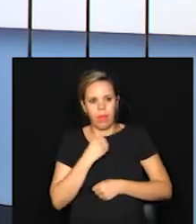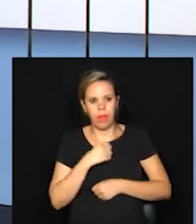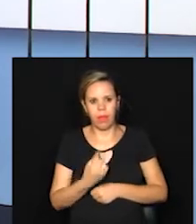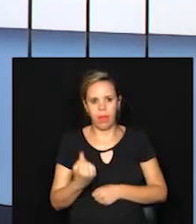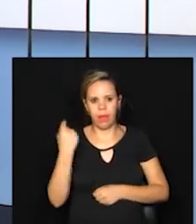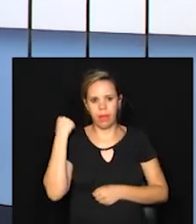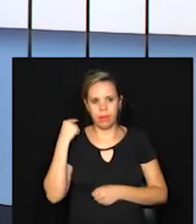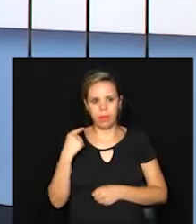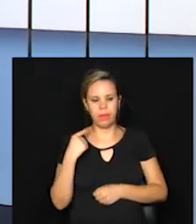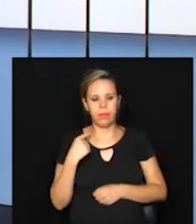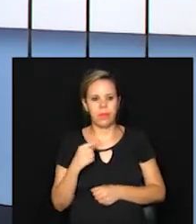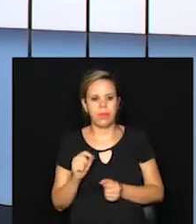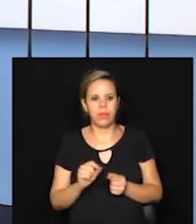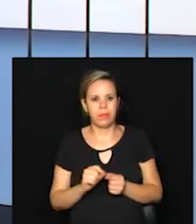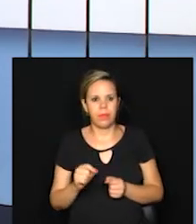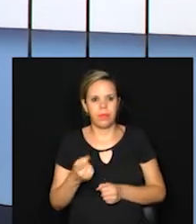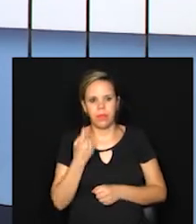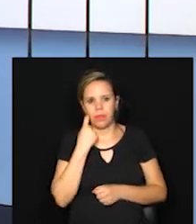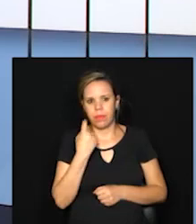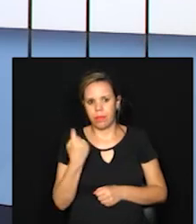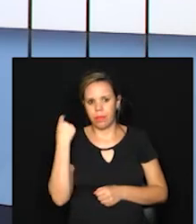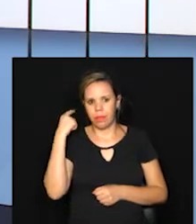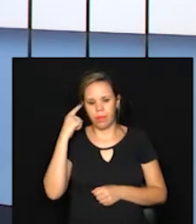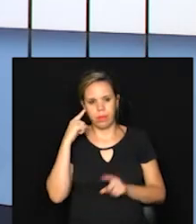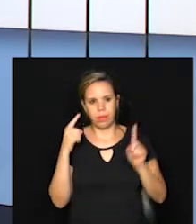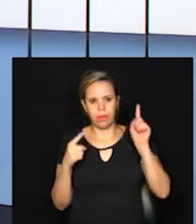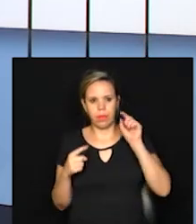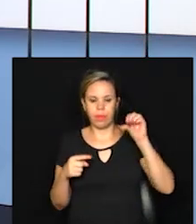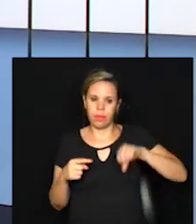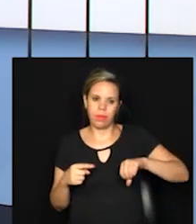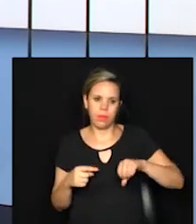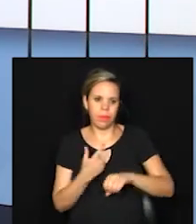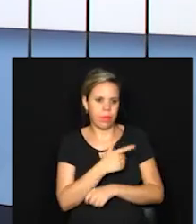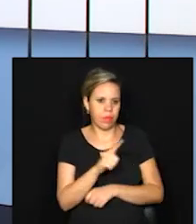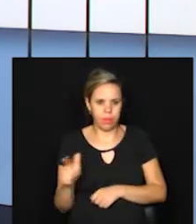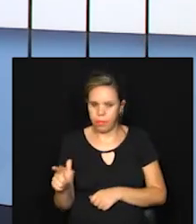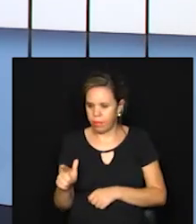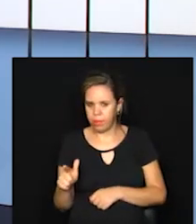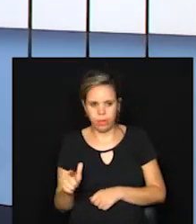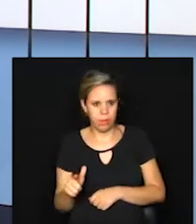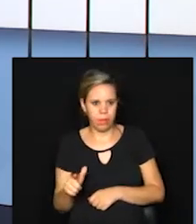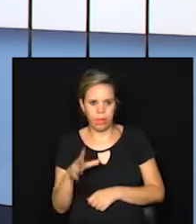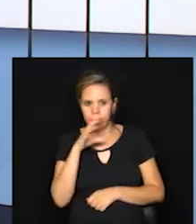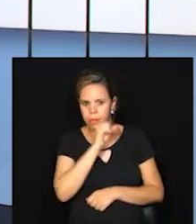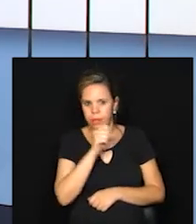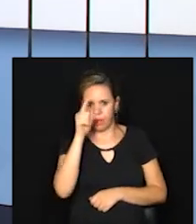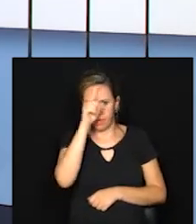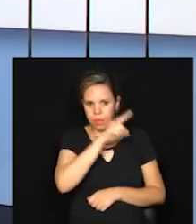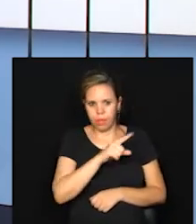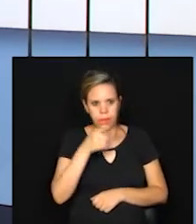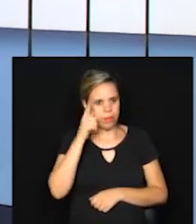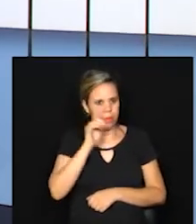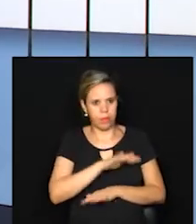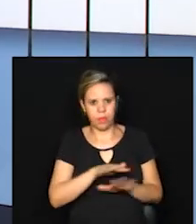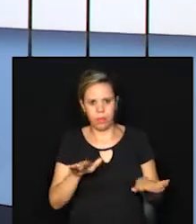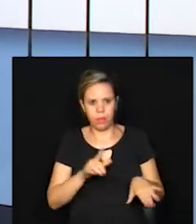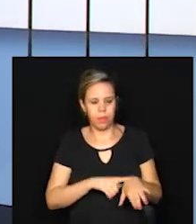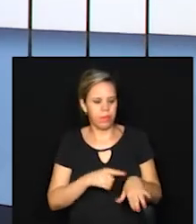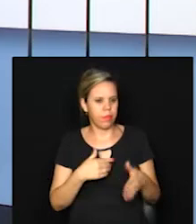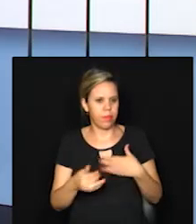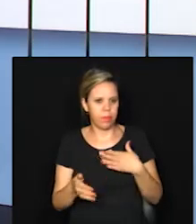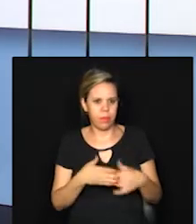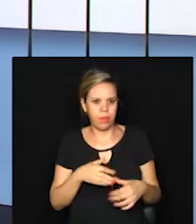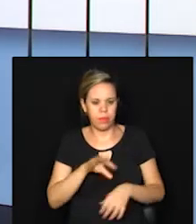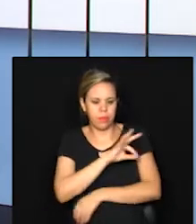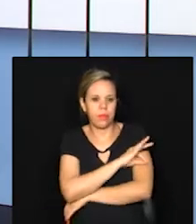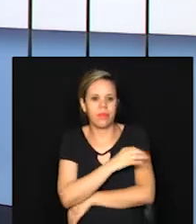última atualização foi na sexta-feira, dia 9. Nós não tivemos atualização sábado, domingo nem ontem, então a qualquer momento a